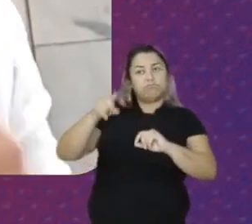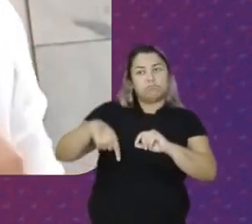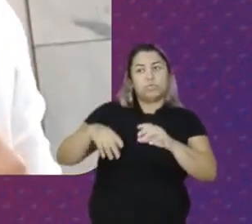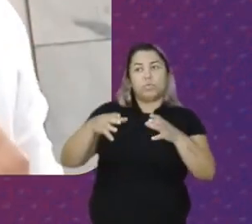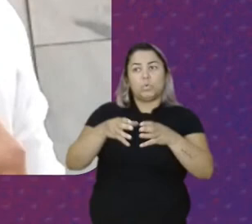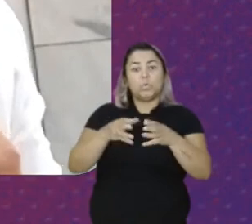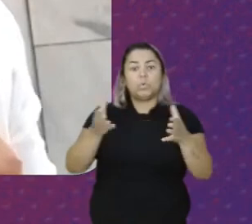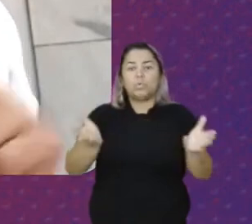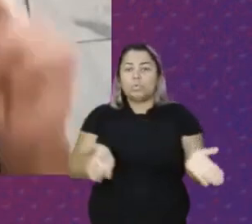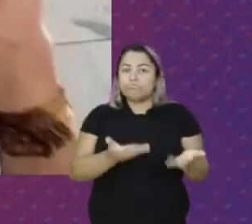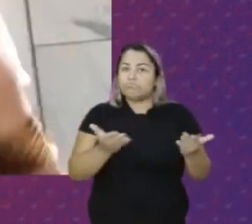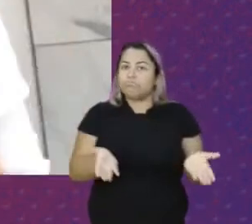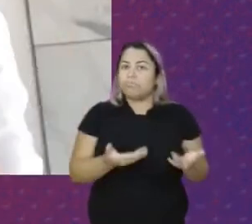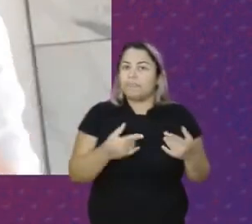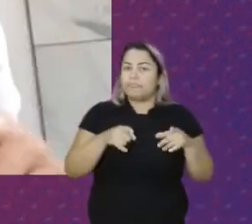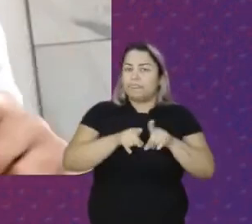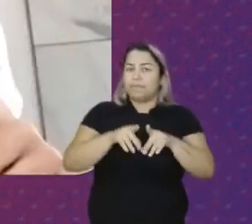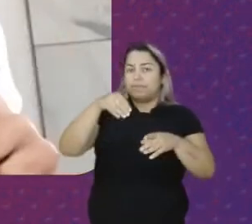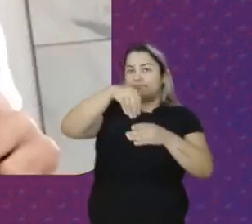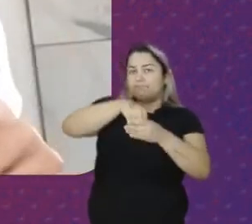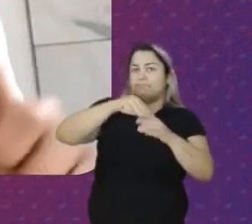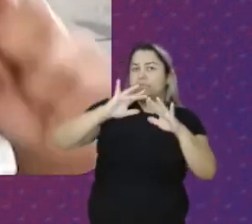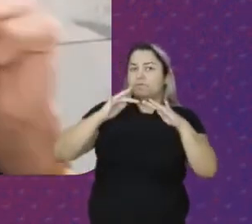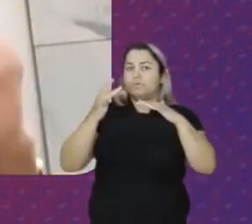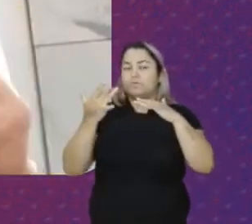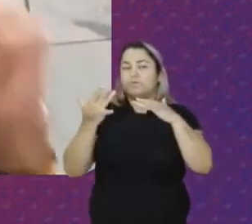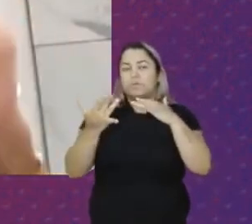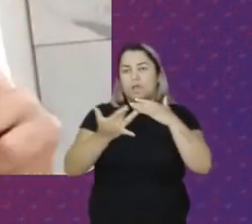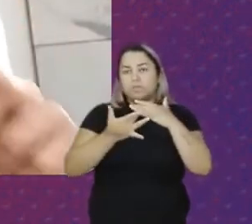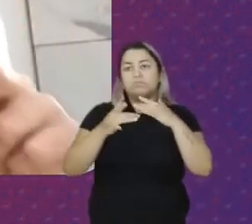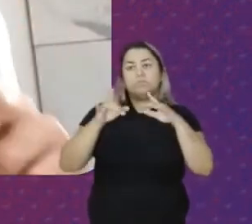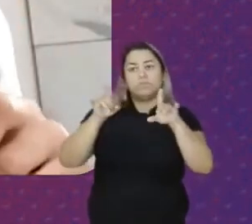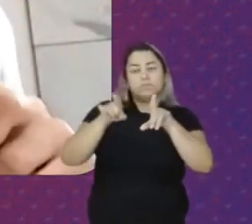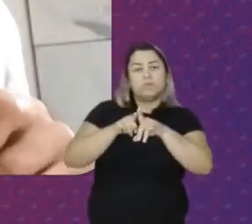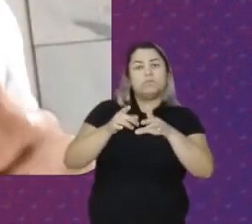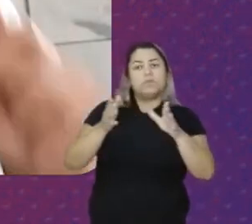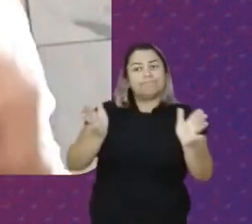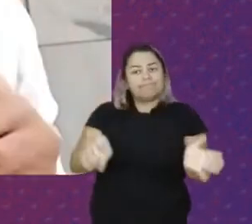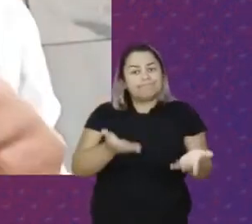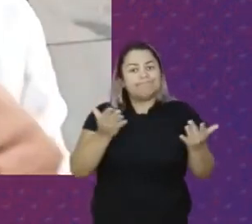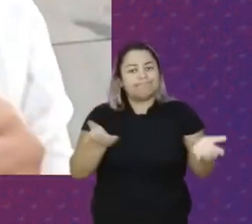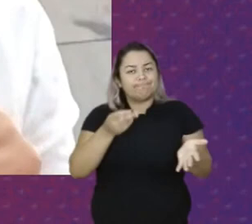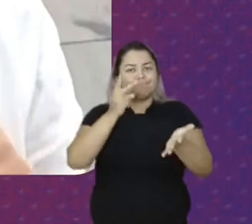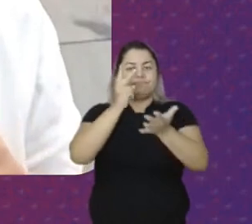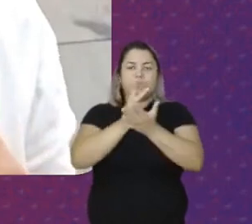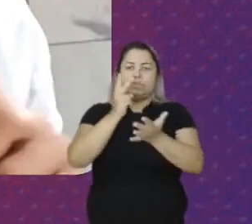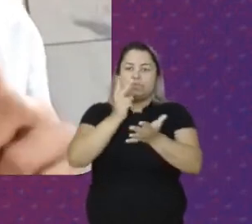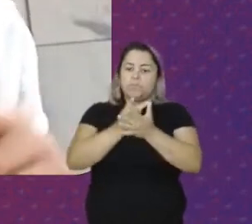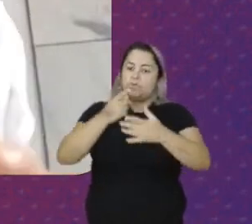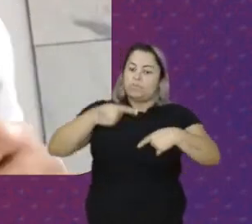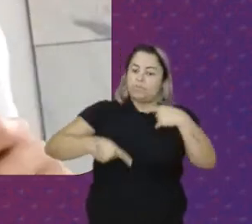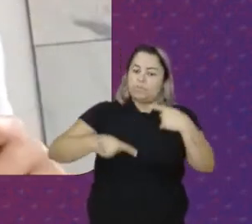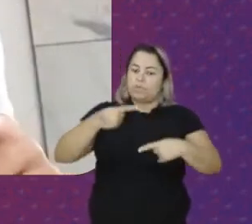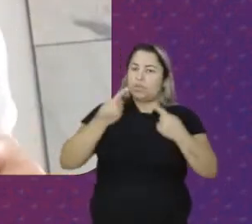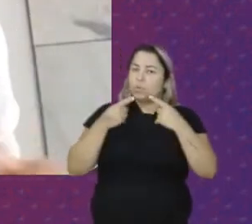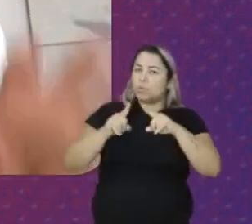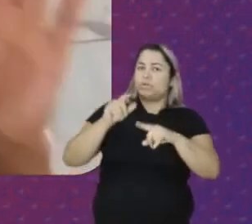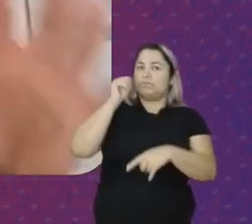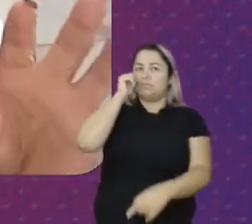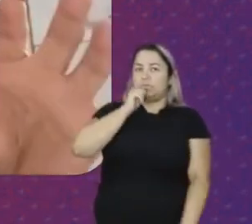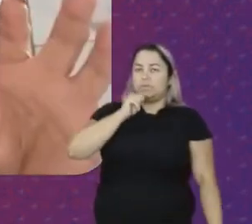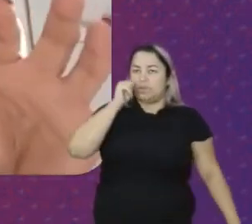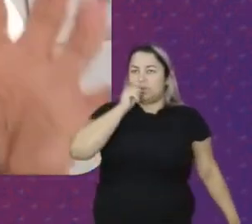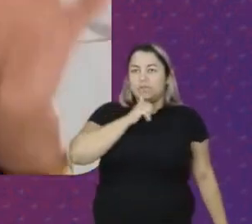grupos incentivadores dentro das redes sociais, incentivadores mesmo de violência política contra as mulheres,